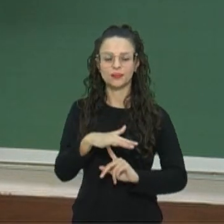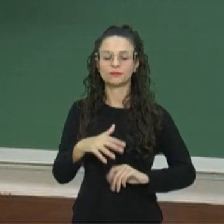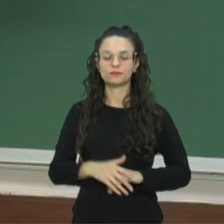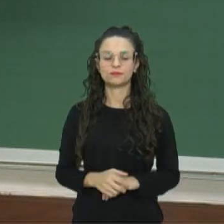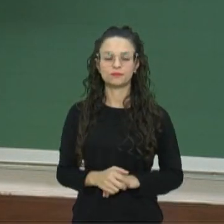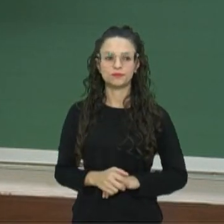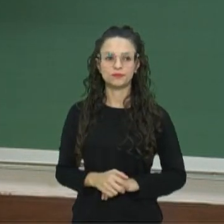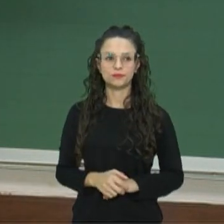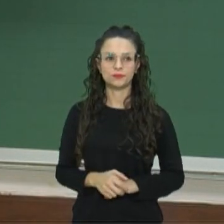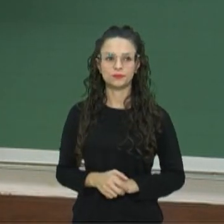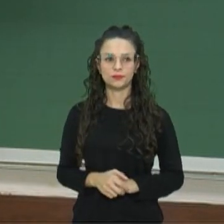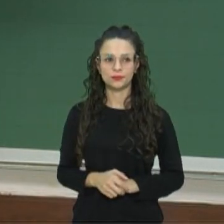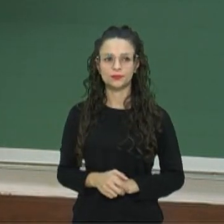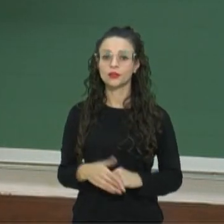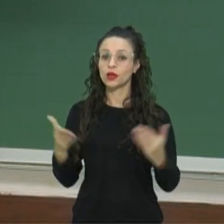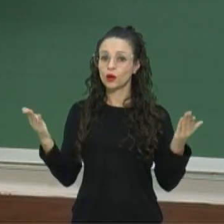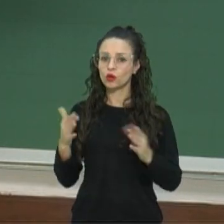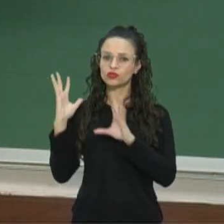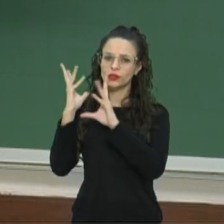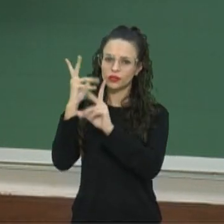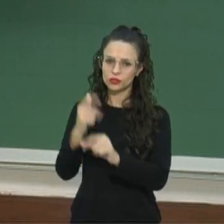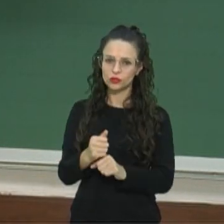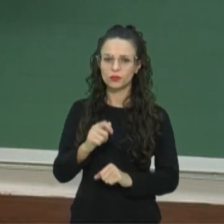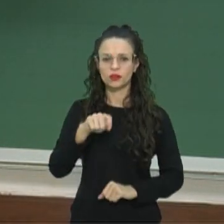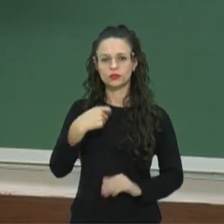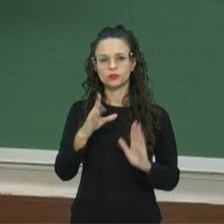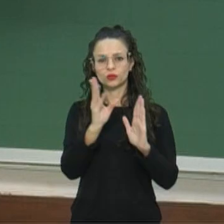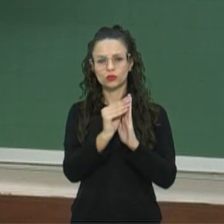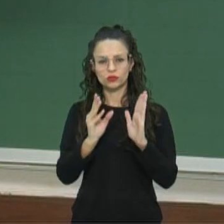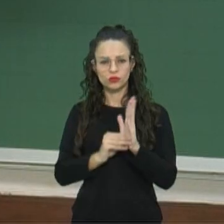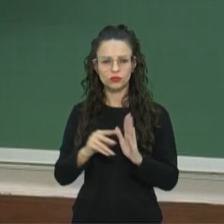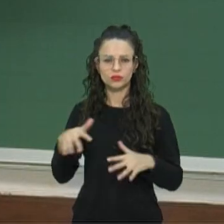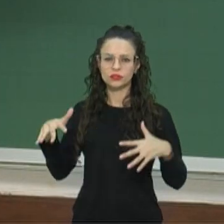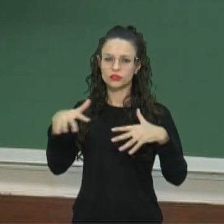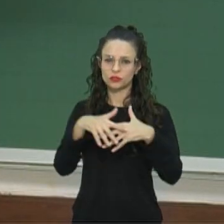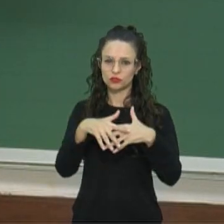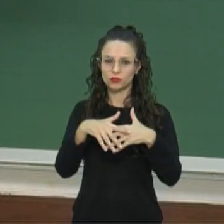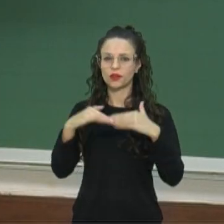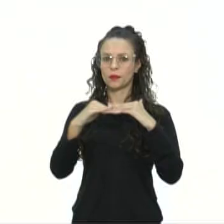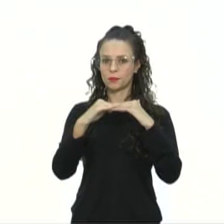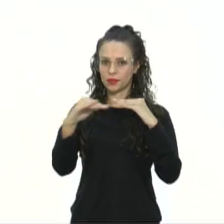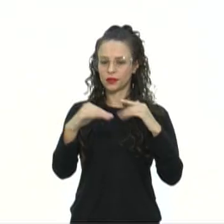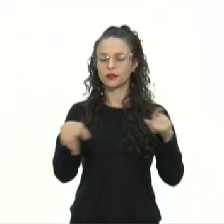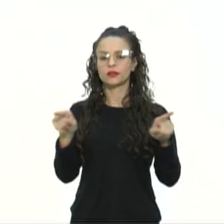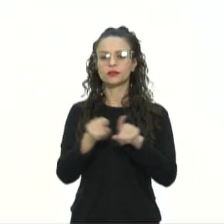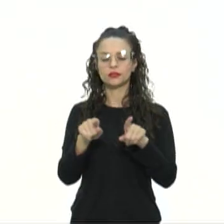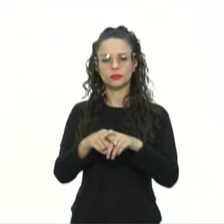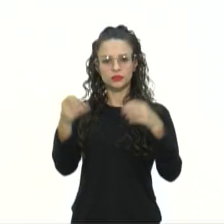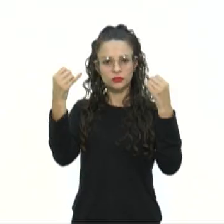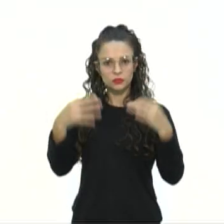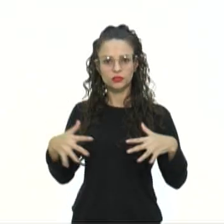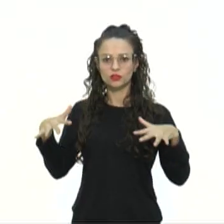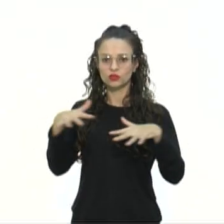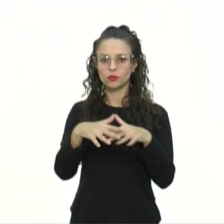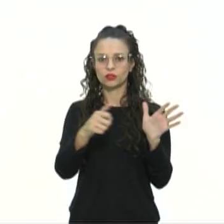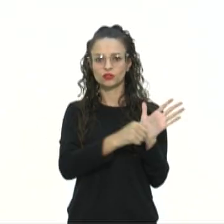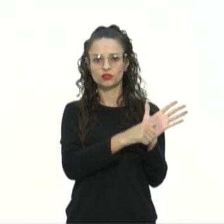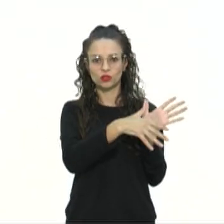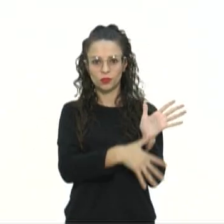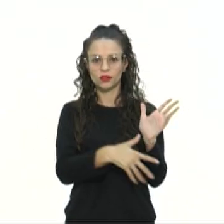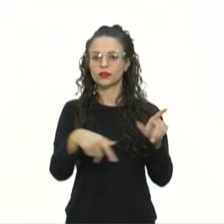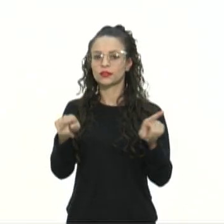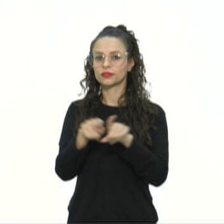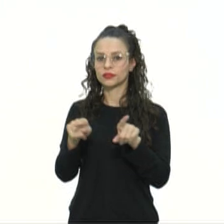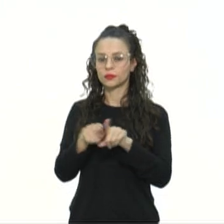temos. Hoje, então, fizemos uma pequena retomada, né? Só lembrei um pouquinho da isomeria plana. Falamos um pouco sobre a isomeria geométrica e